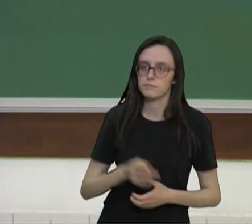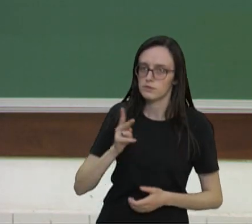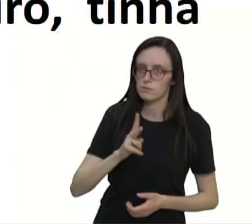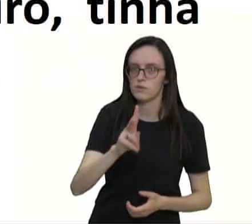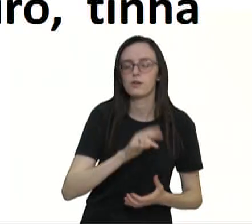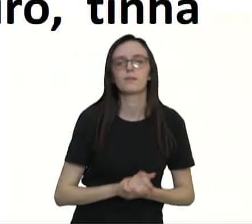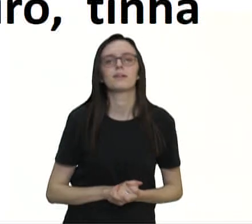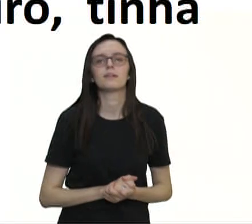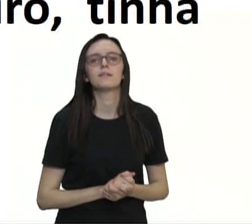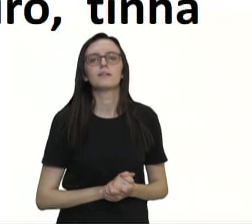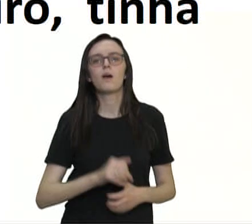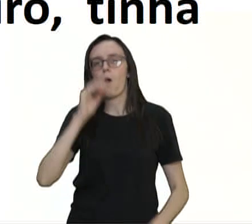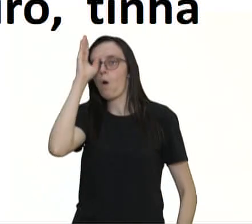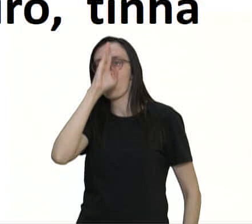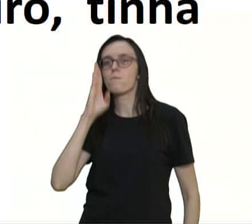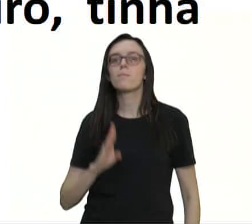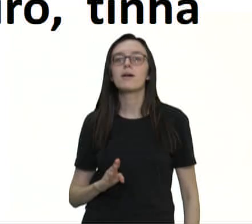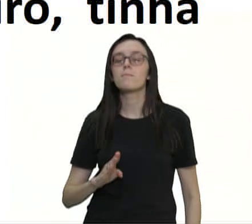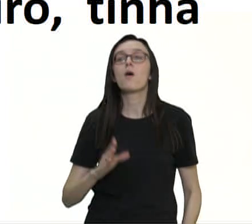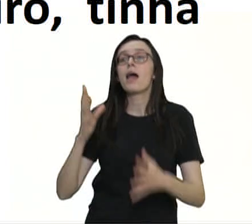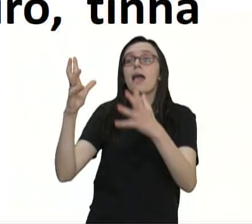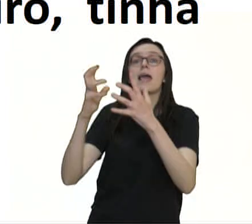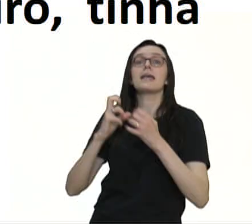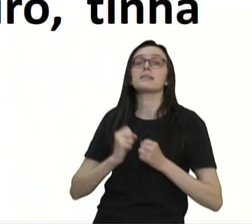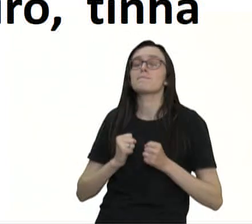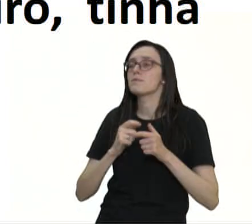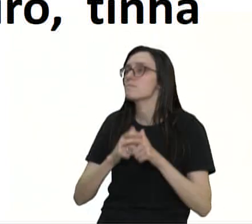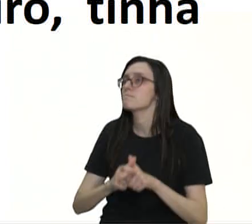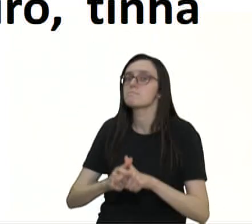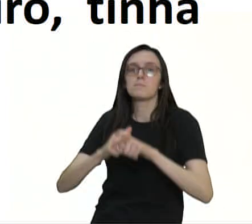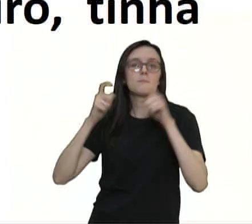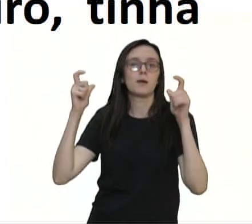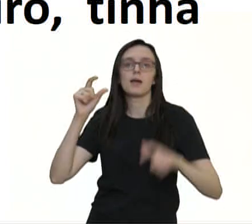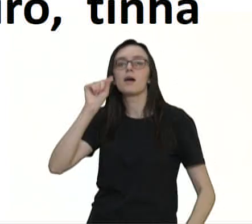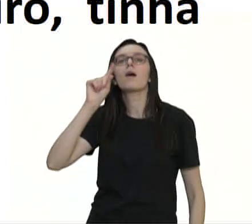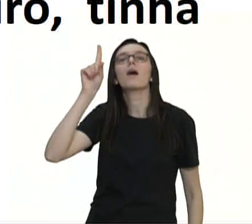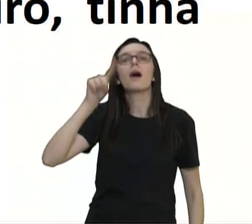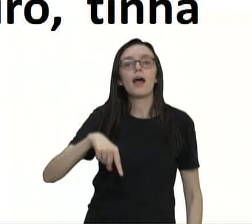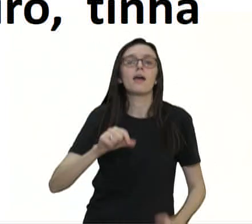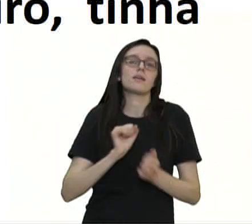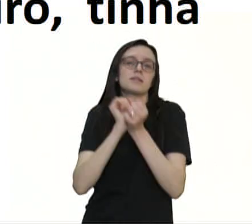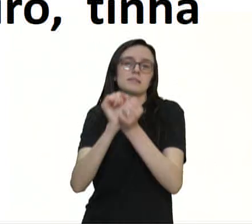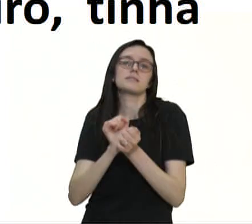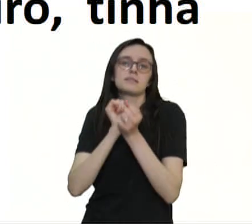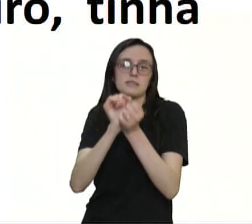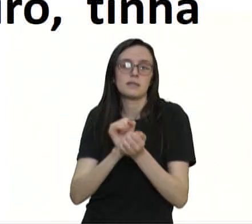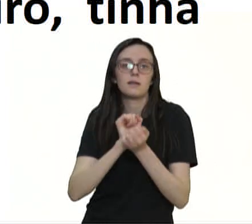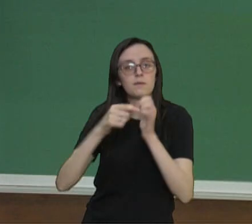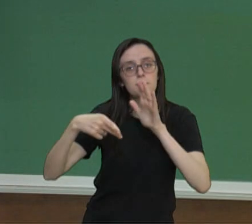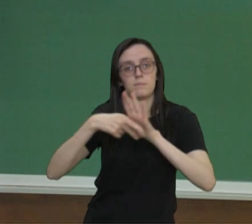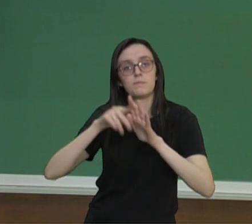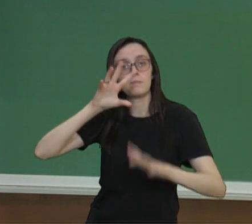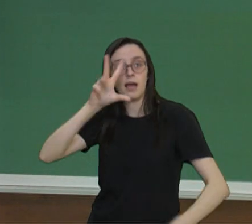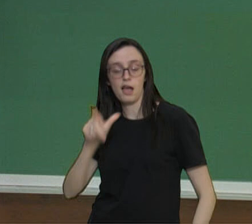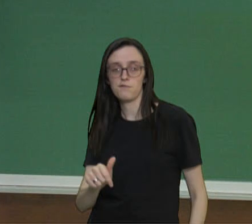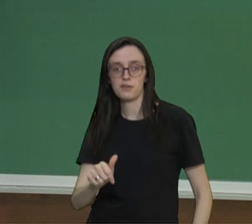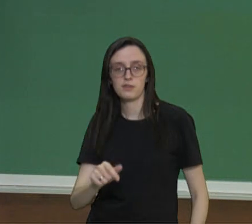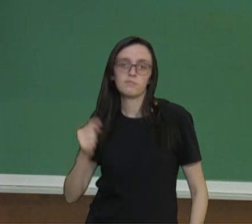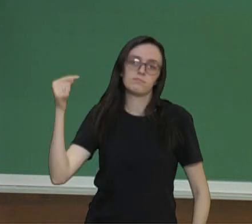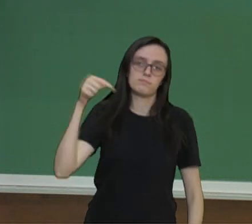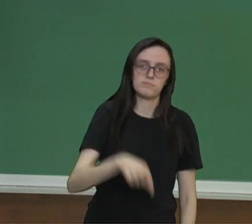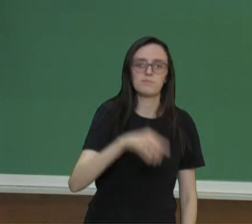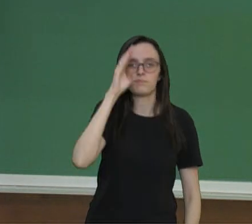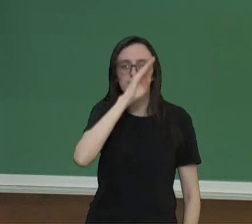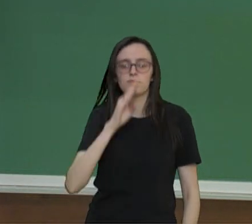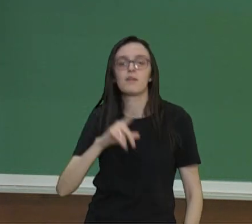Continuando. O Brasil recebeu a maioria dos escravos trazidos da África. Vieram para o Brasil